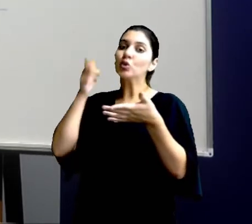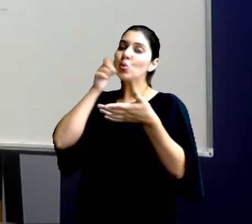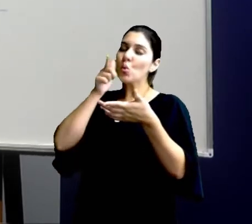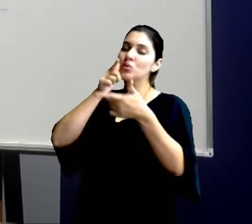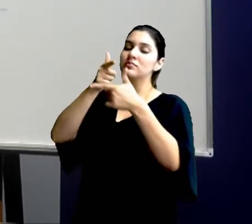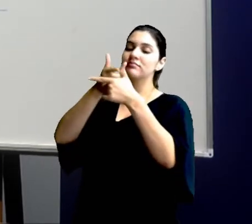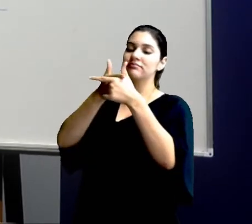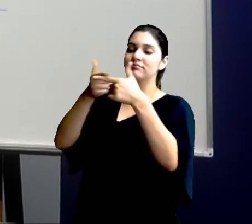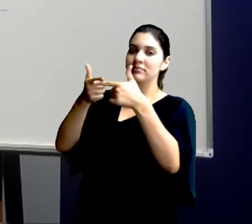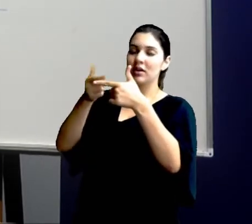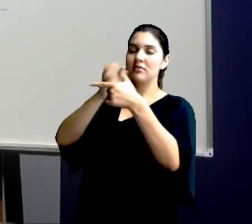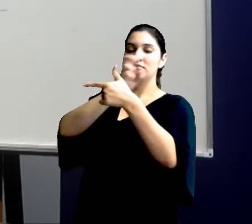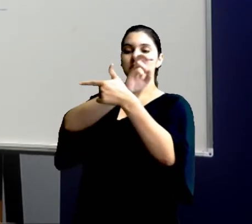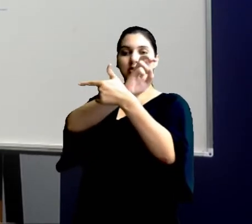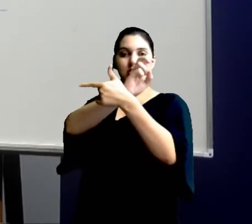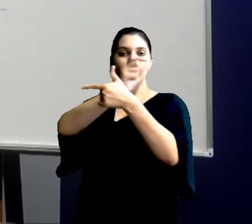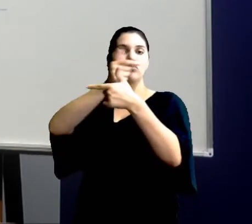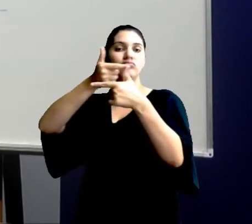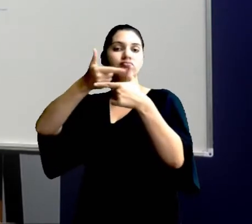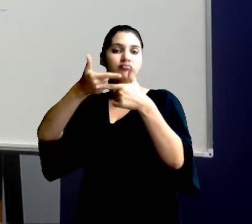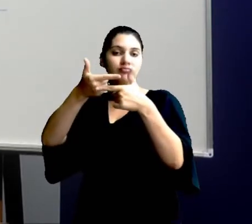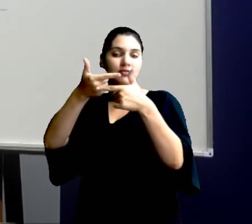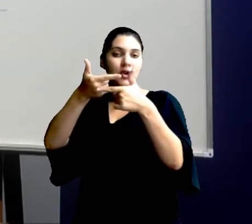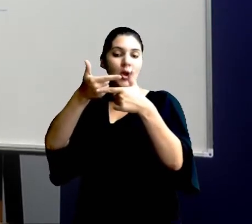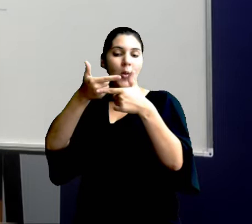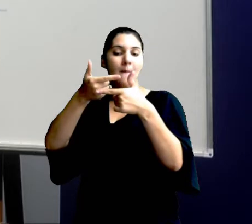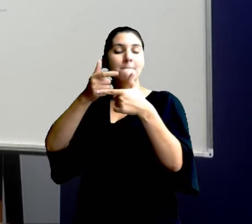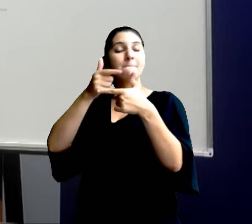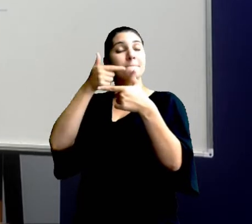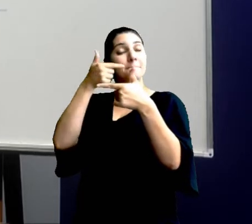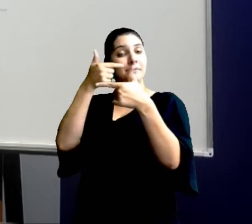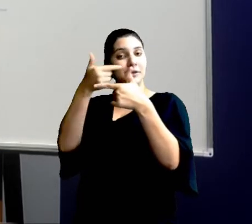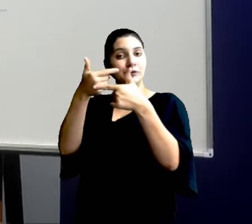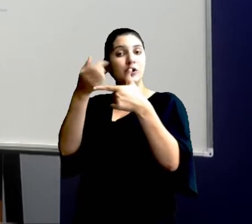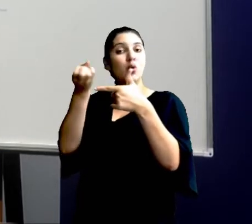tá certo? 5 dividido para 2 é 2,